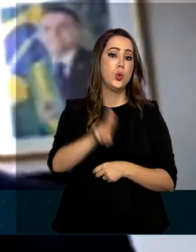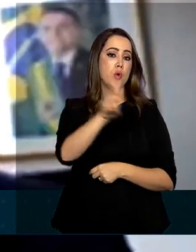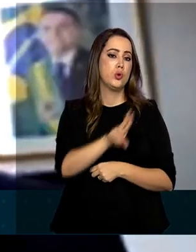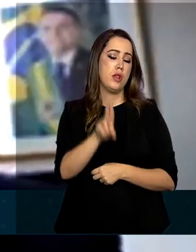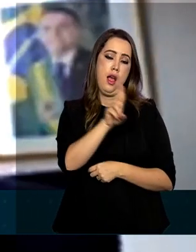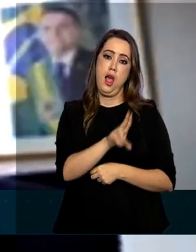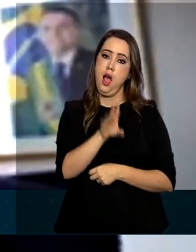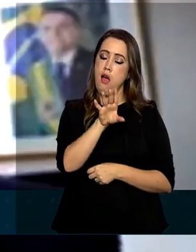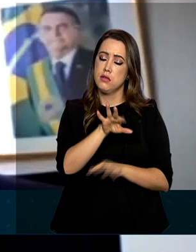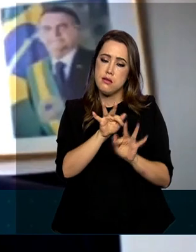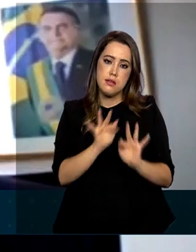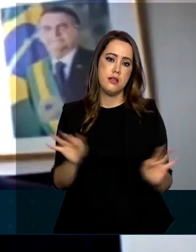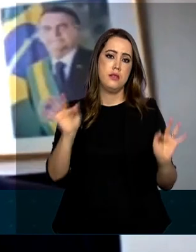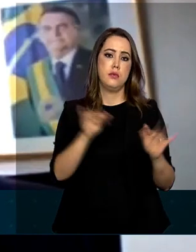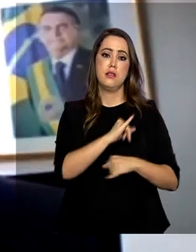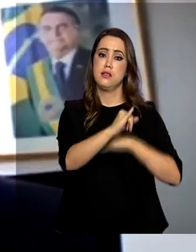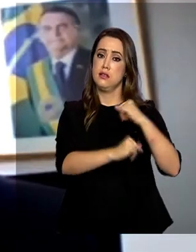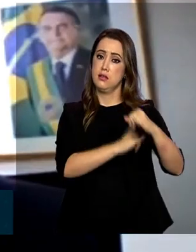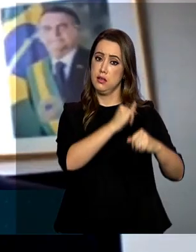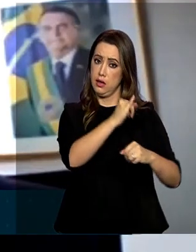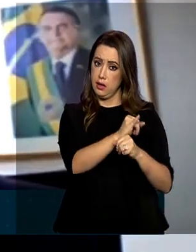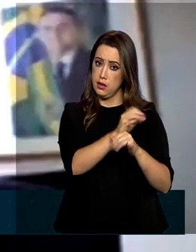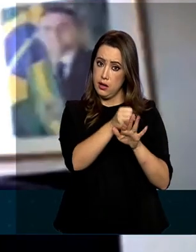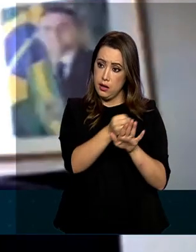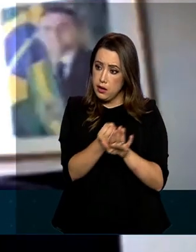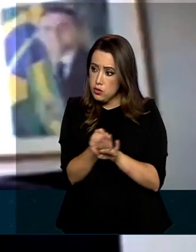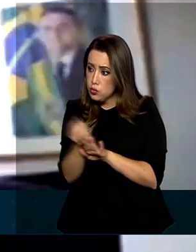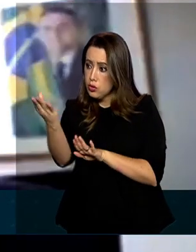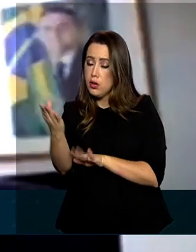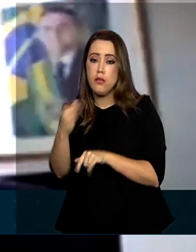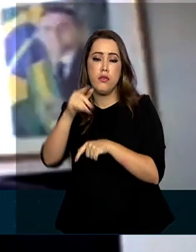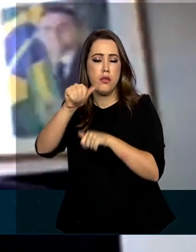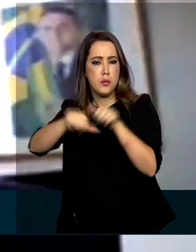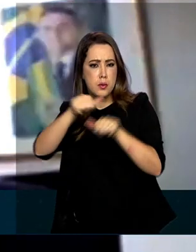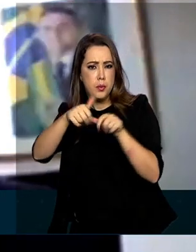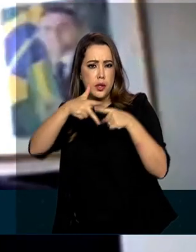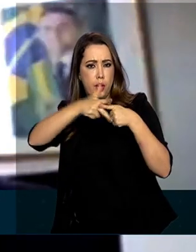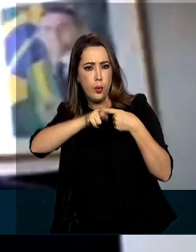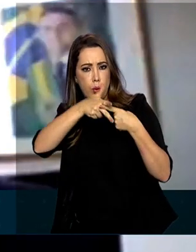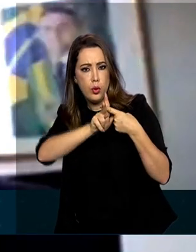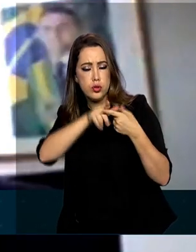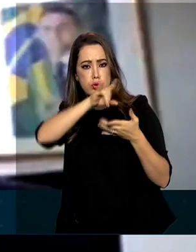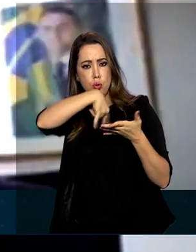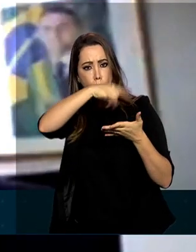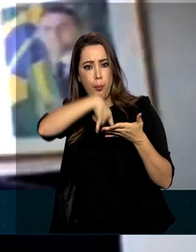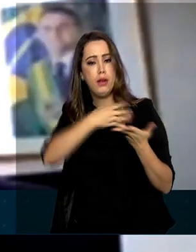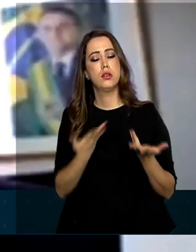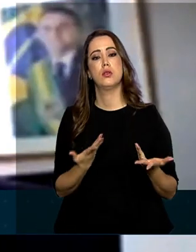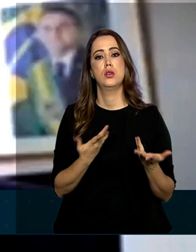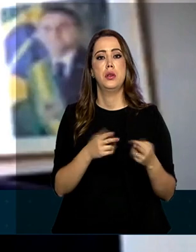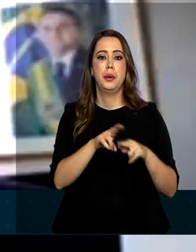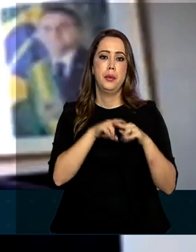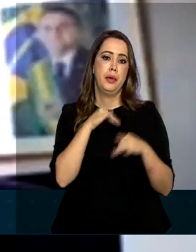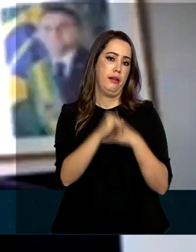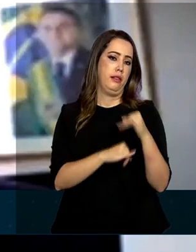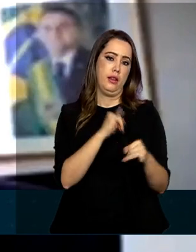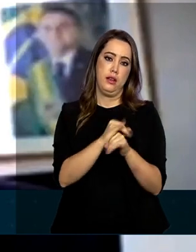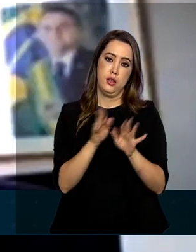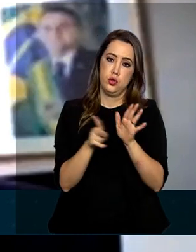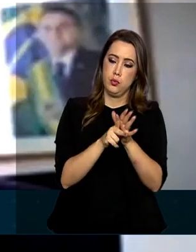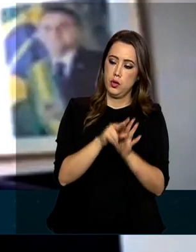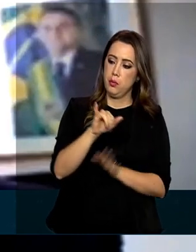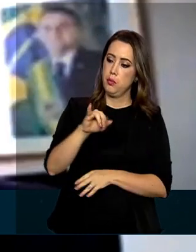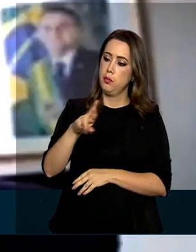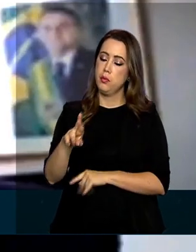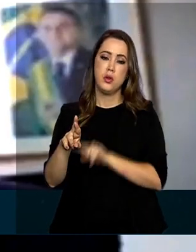disponibilizar o envio dos documentos através do próprio portal da